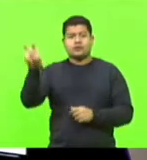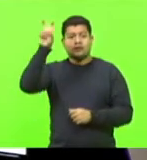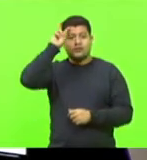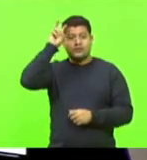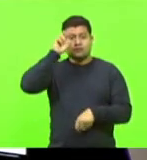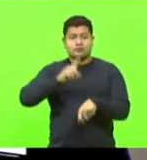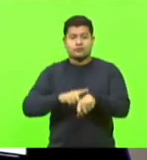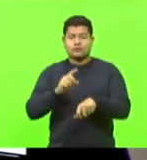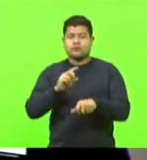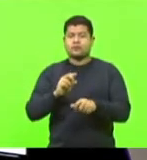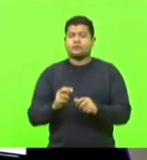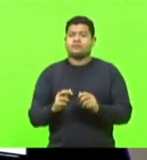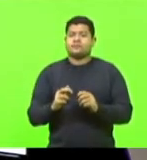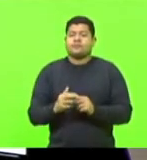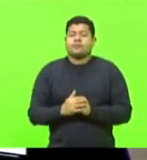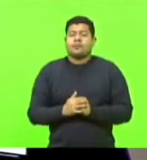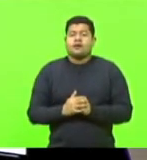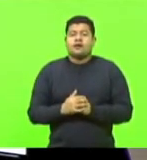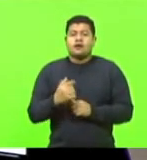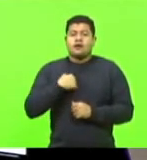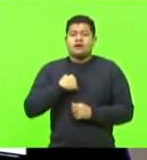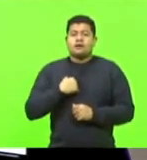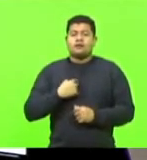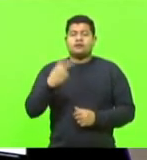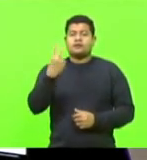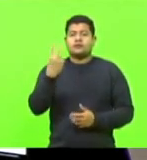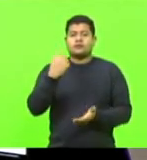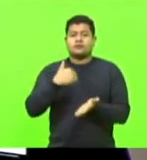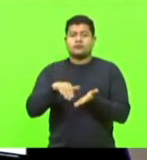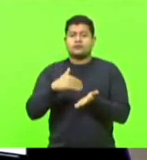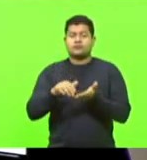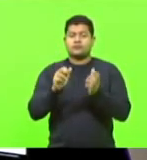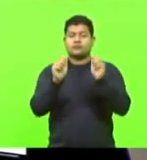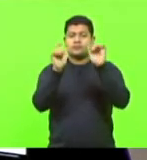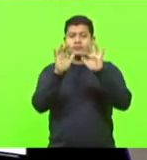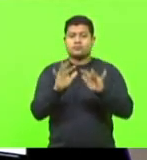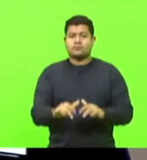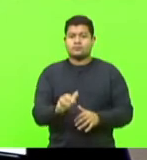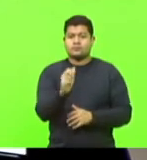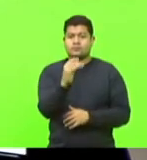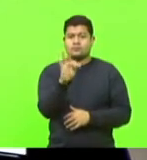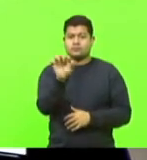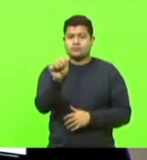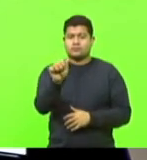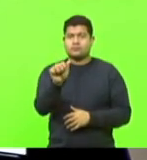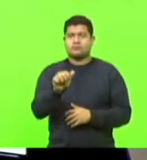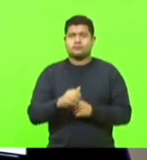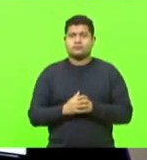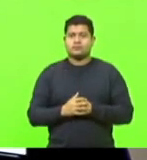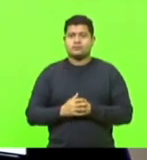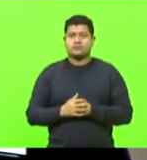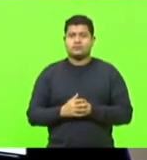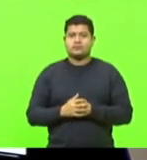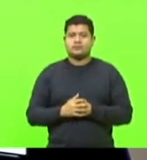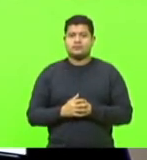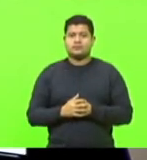regimental. Para constar, eu, segundo o secretário, lavrei a presente